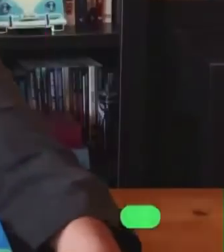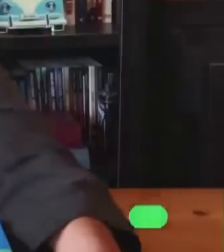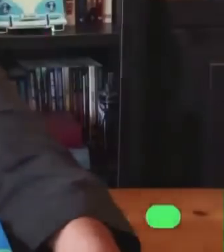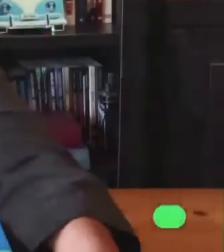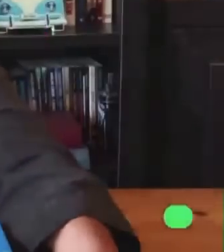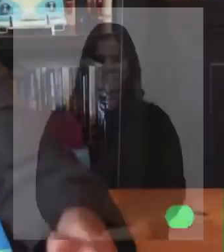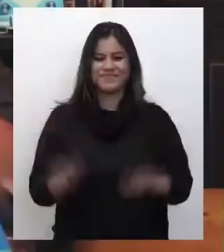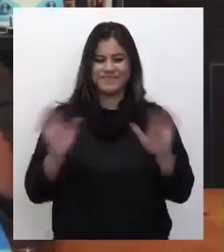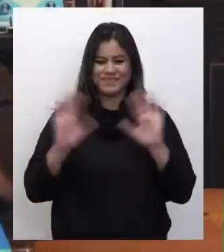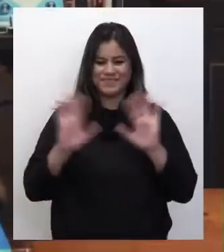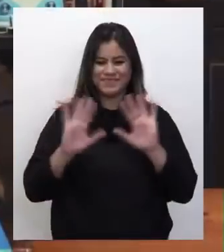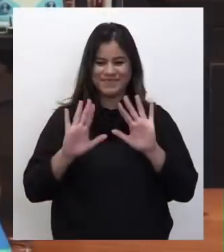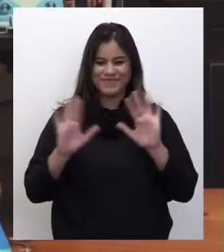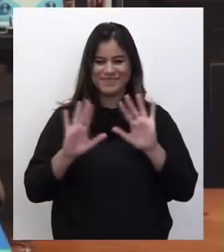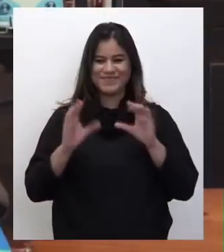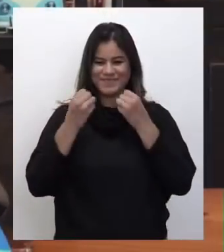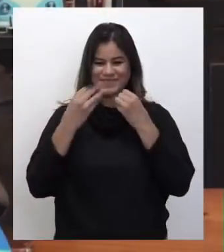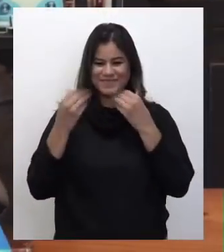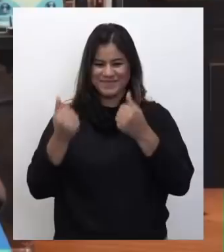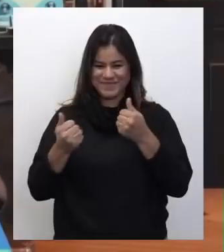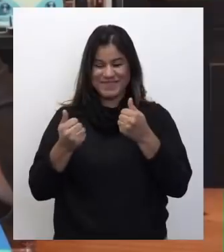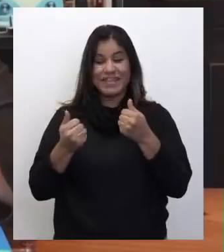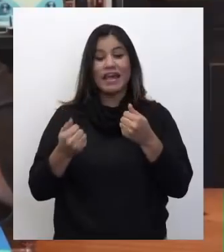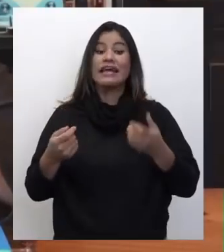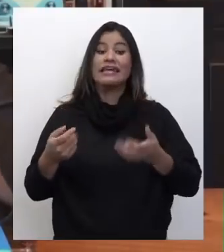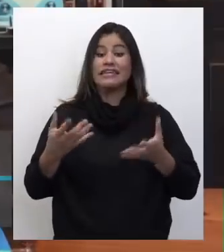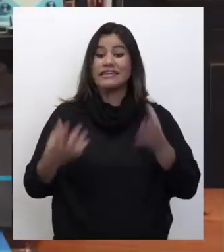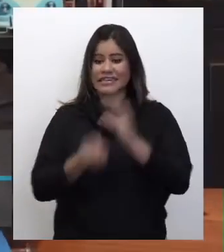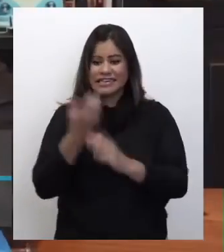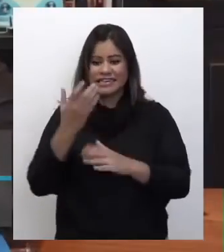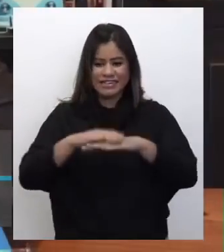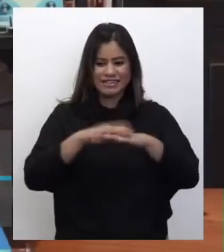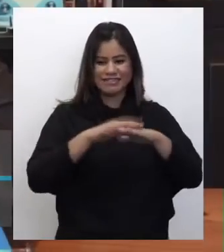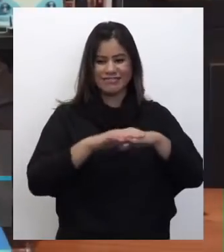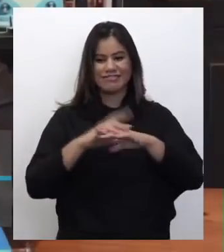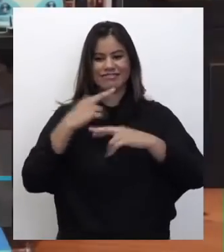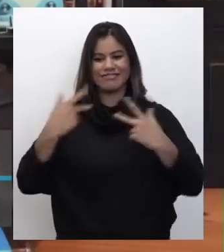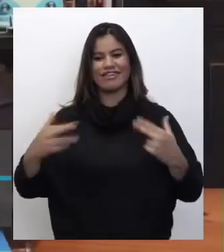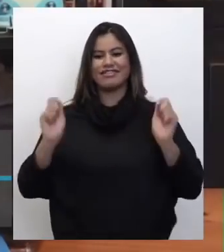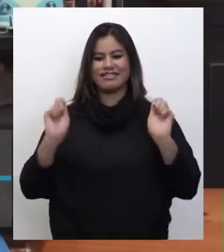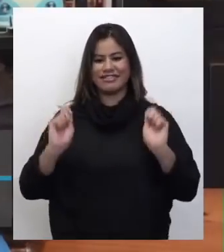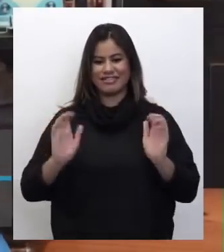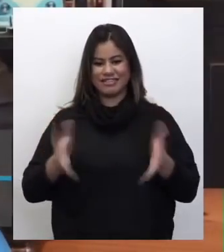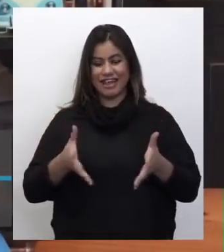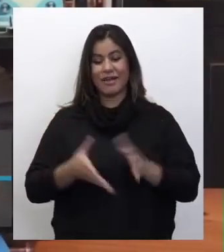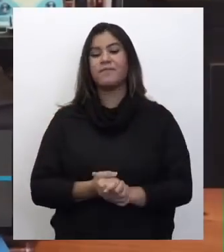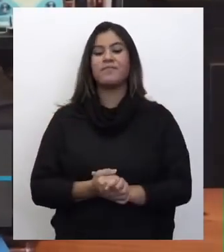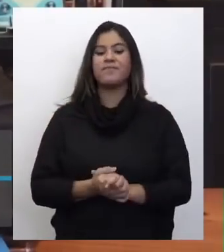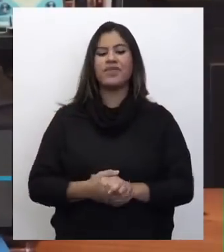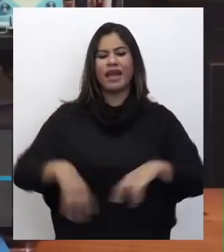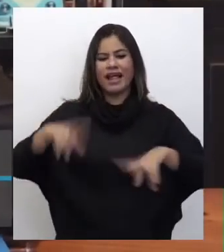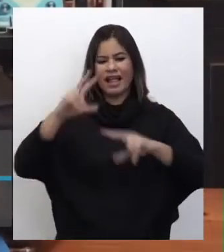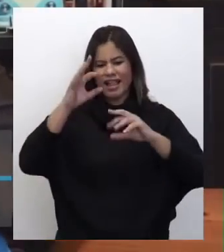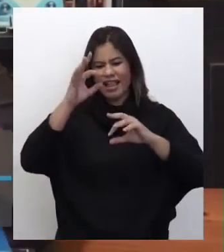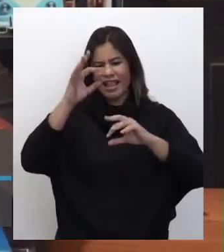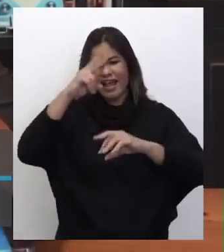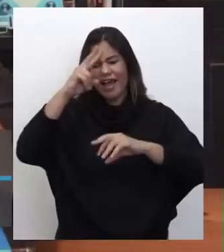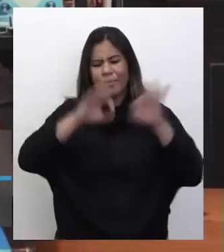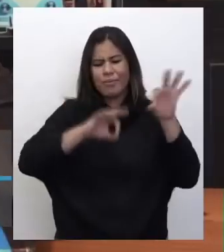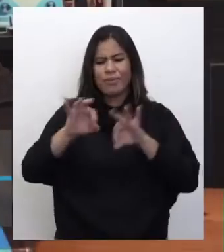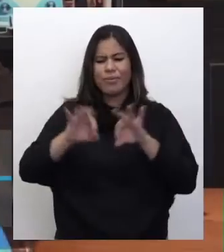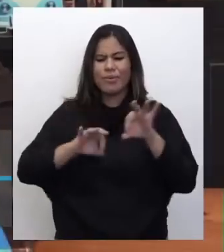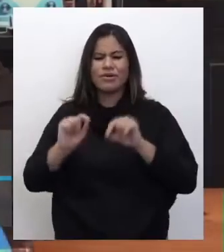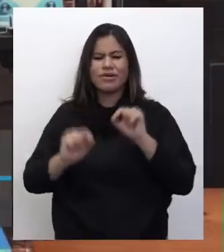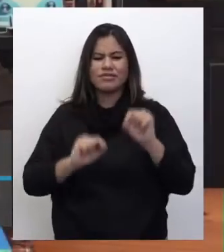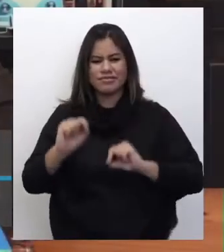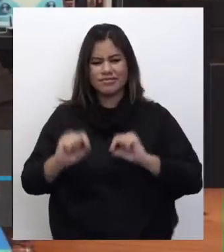Oi pessoal, e aí, criaram muito desde o nosso último encontro? Vocês se lembram do que a gente tinha abordado, qual que era o projeto? Nós olhamos